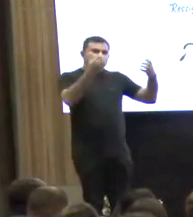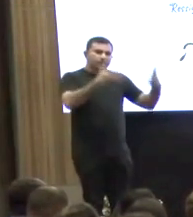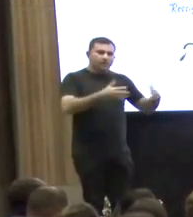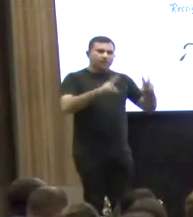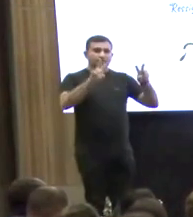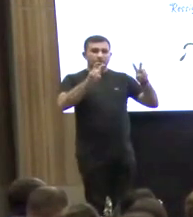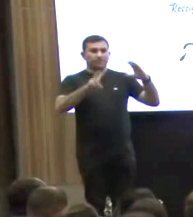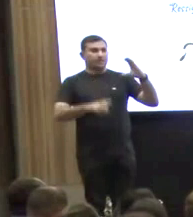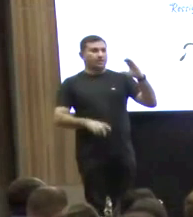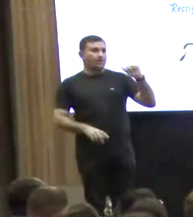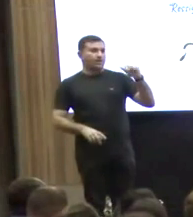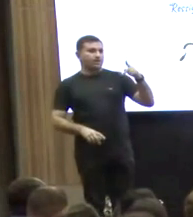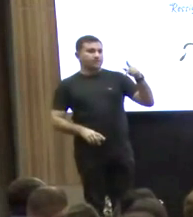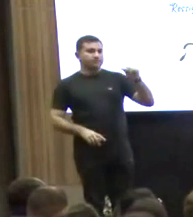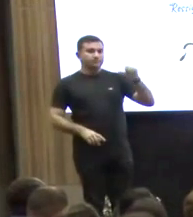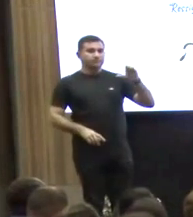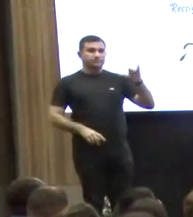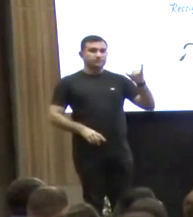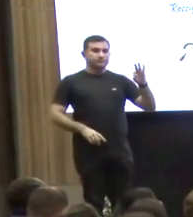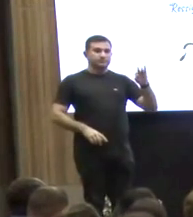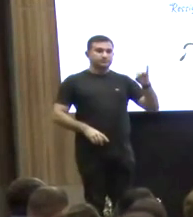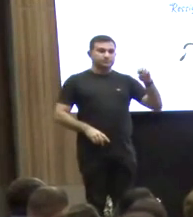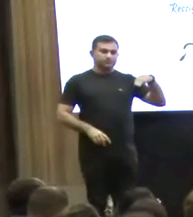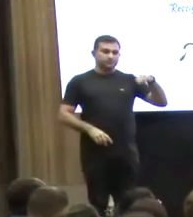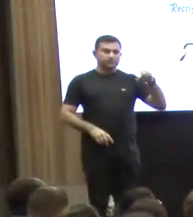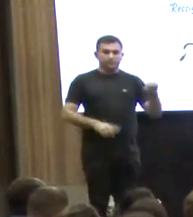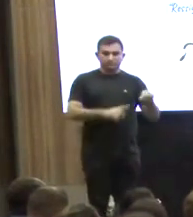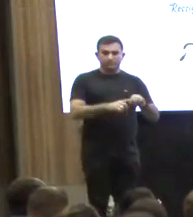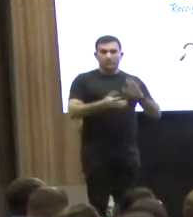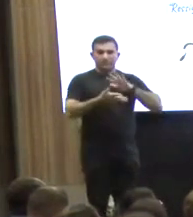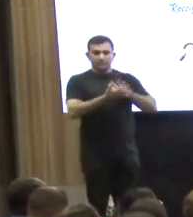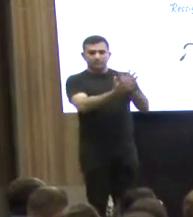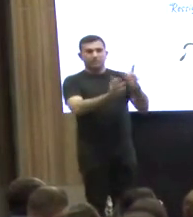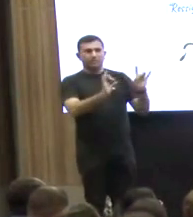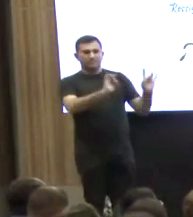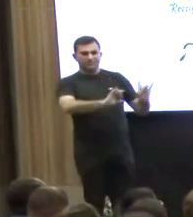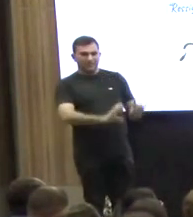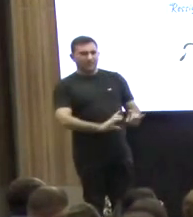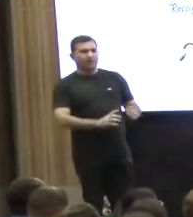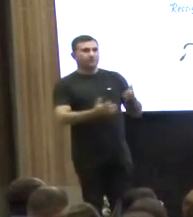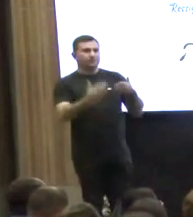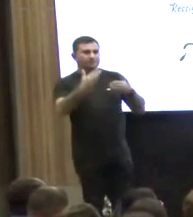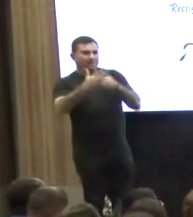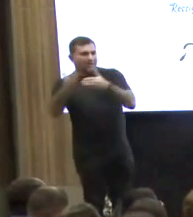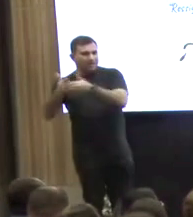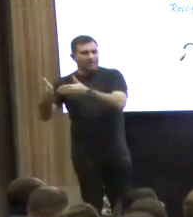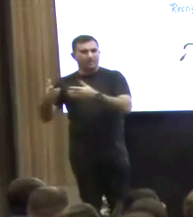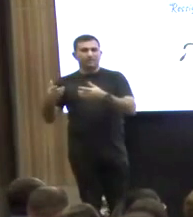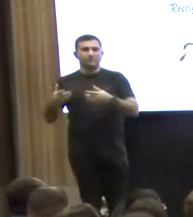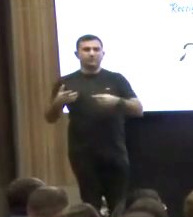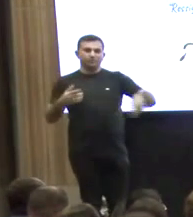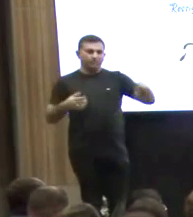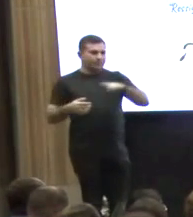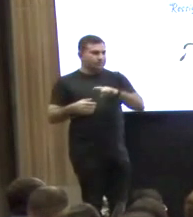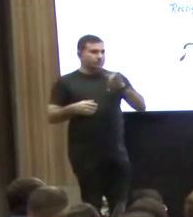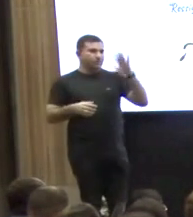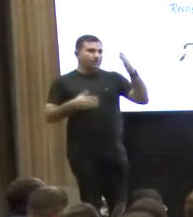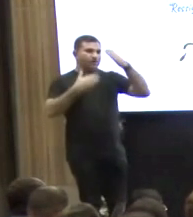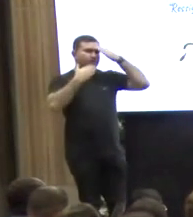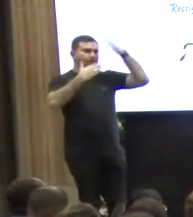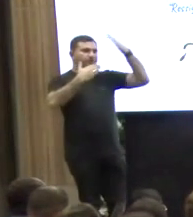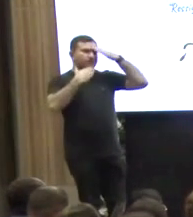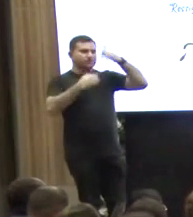bem, gente, agora oremos. Senhor, agradecemos por enxergarmos. Né? Percebem o que eu quero dizer?